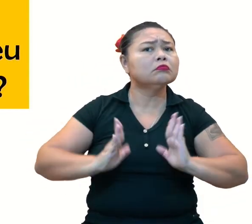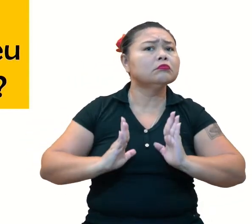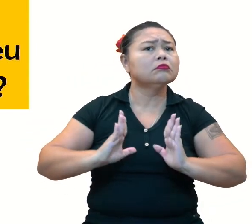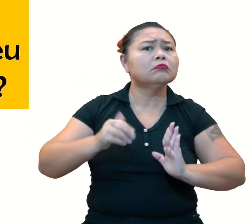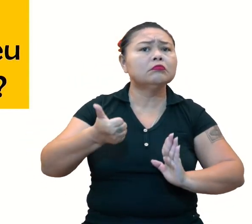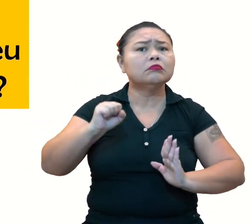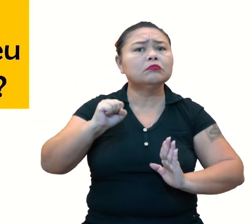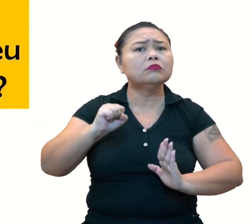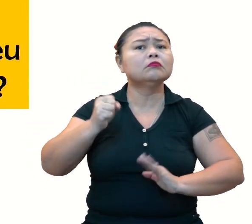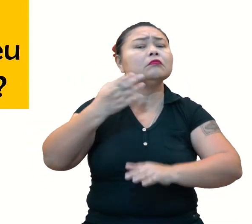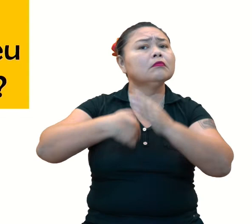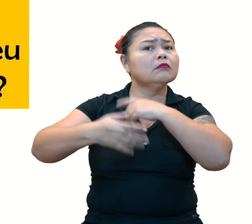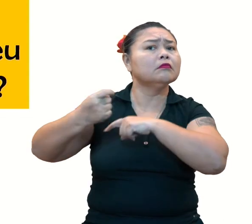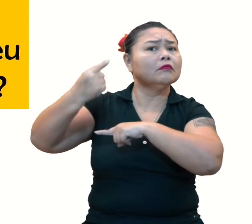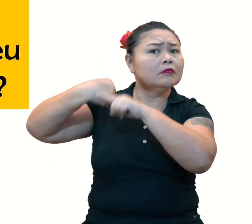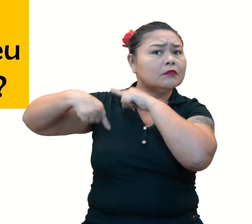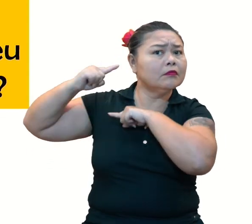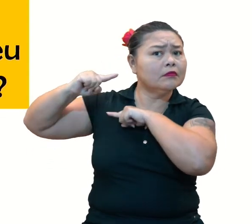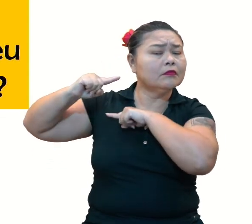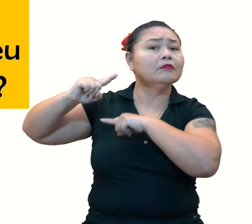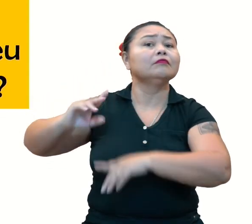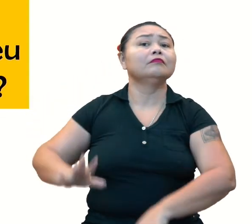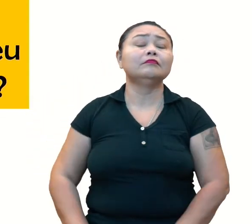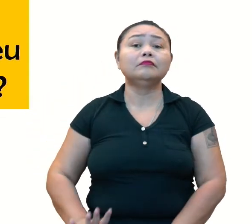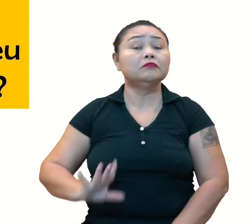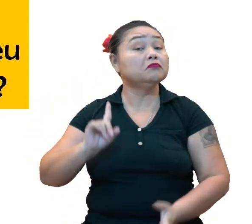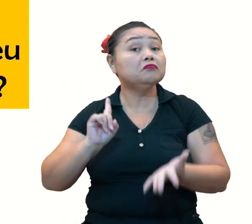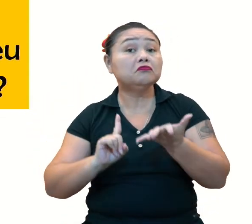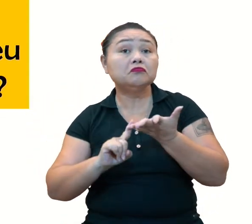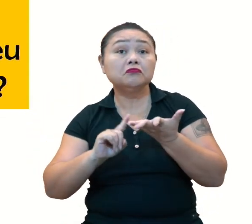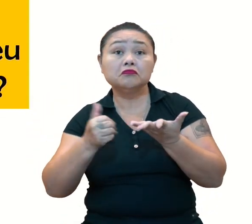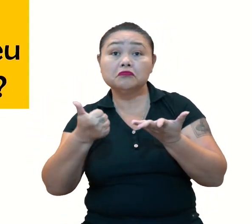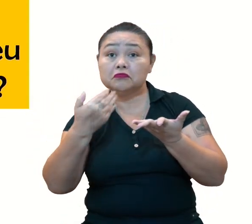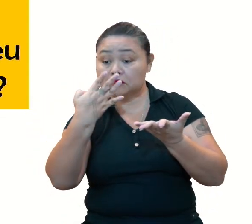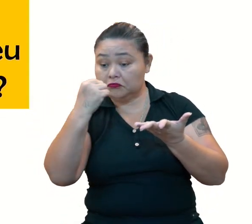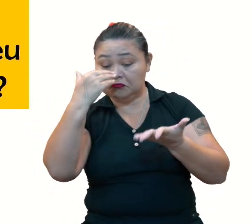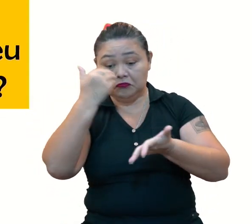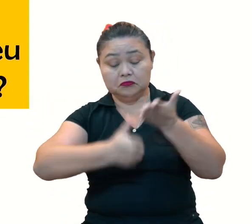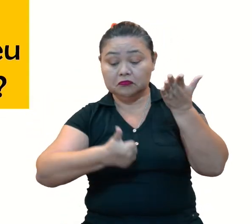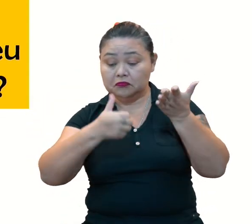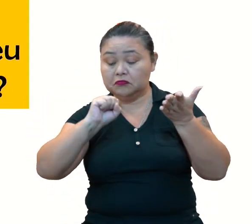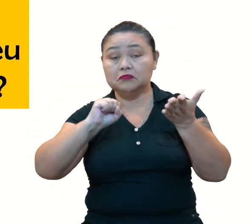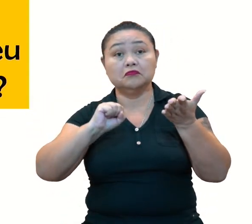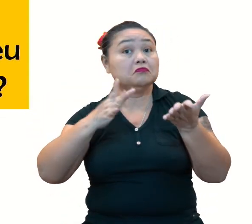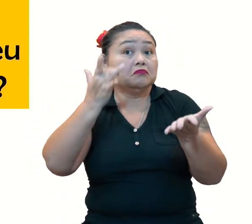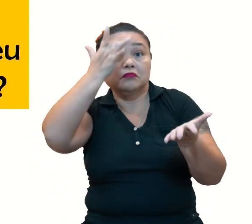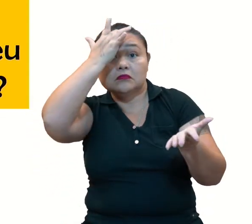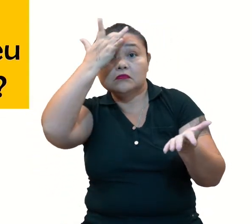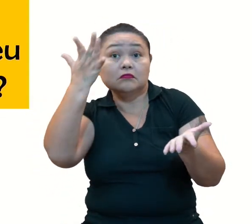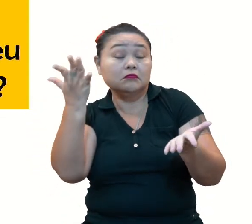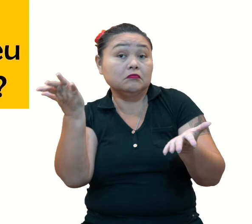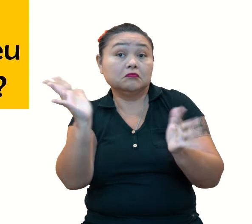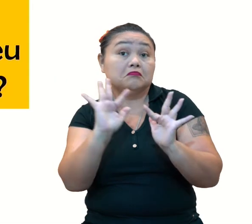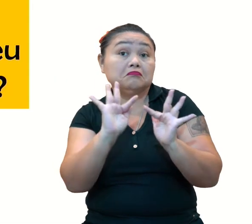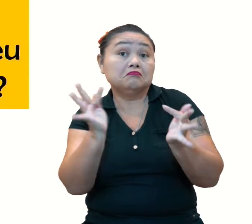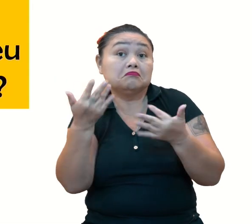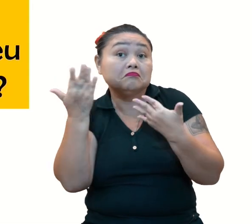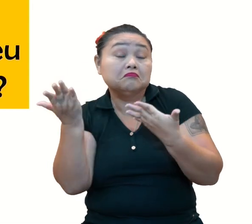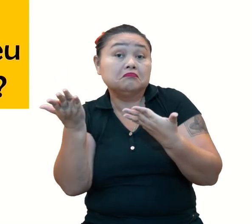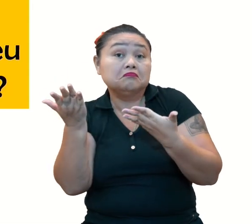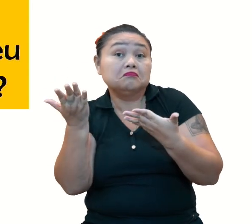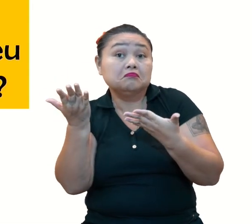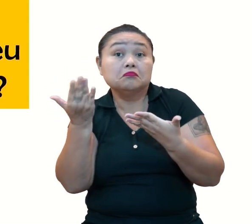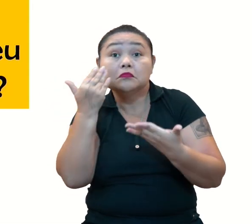há 18 anos atrás? Só fazer 40 menos 18. Muito fácil. Simples assim? Não